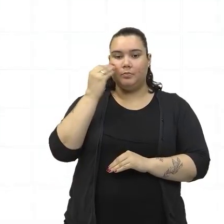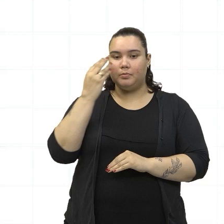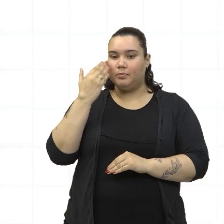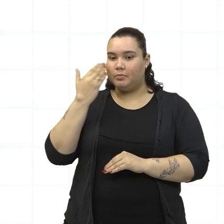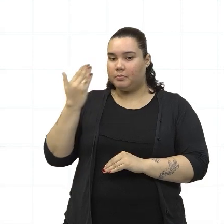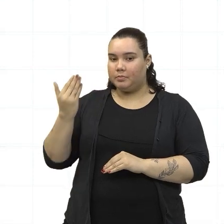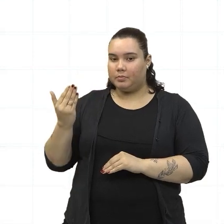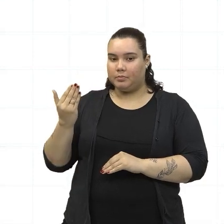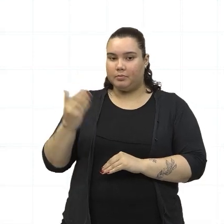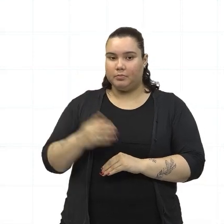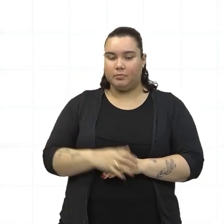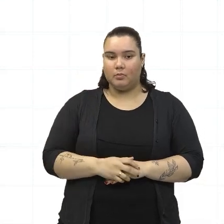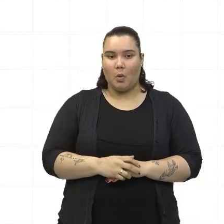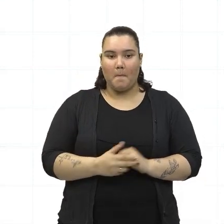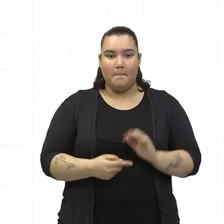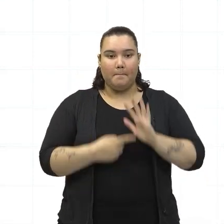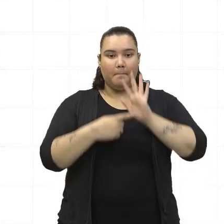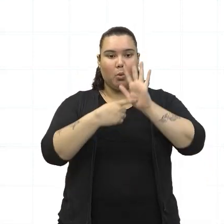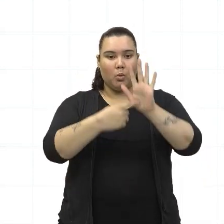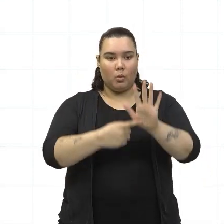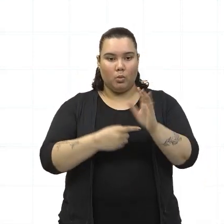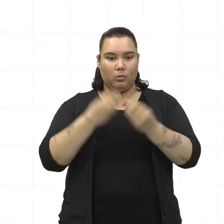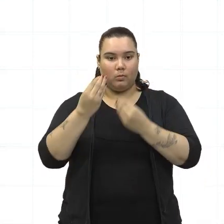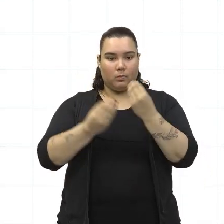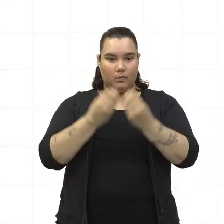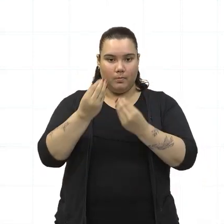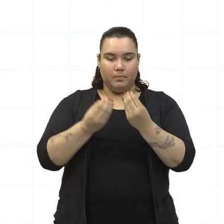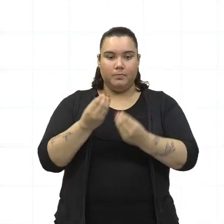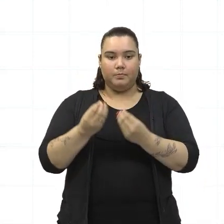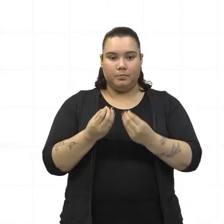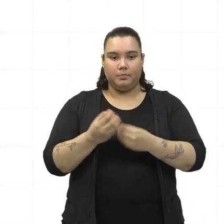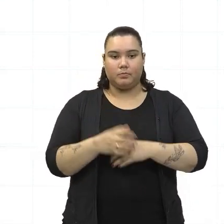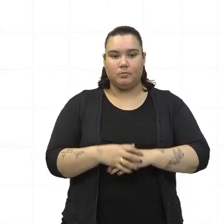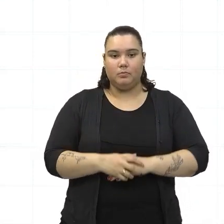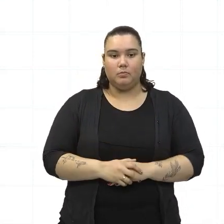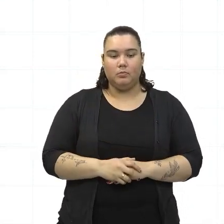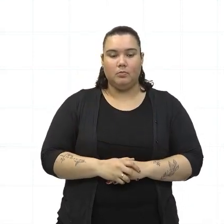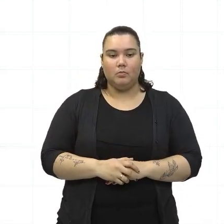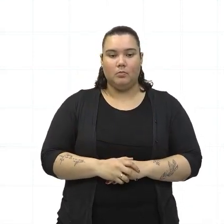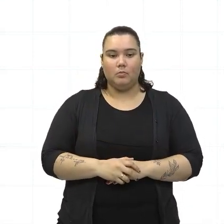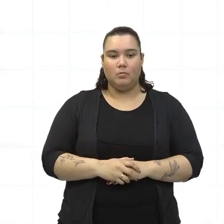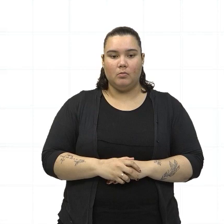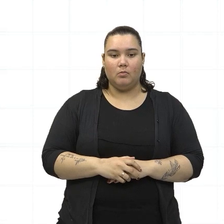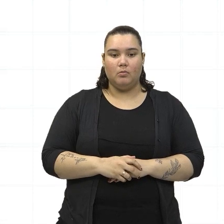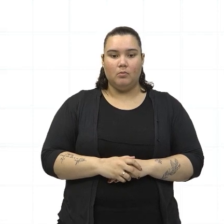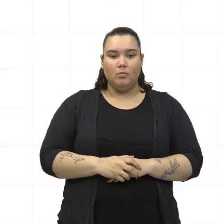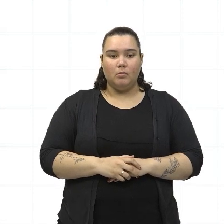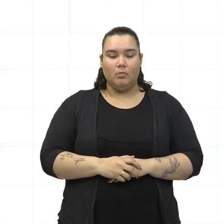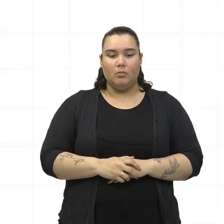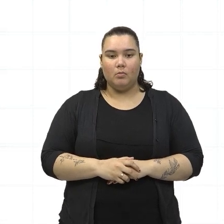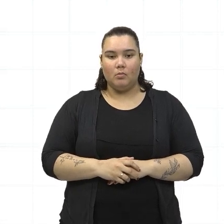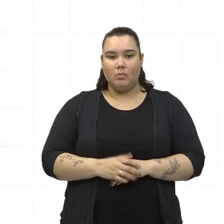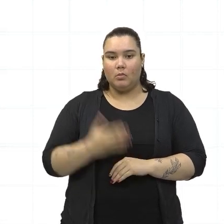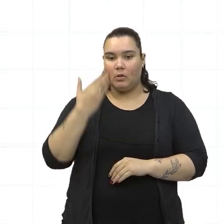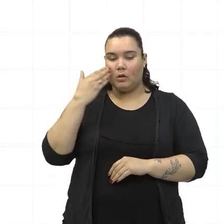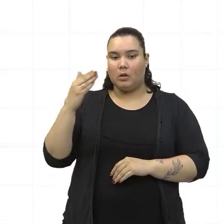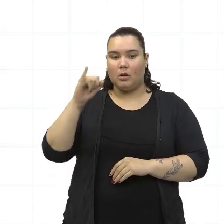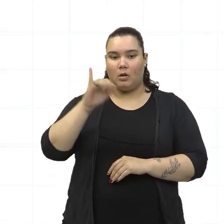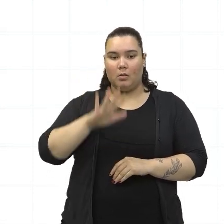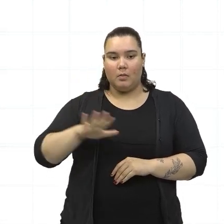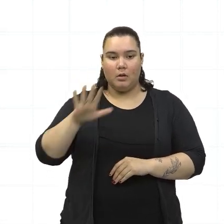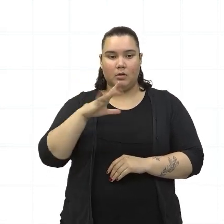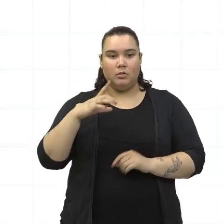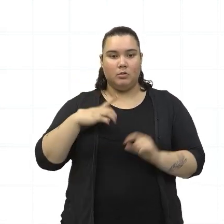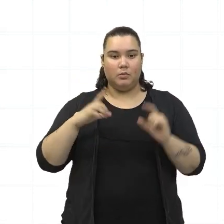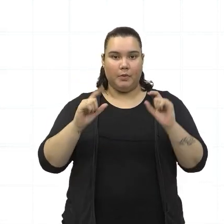esquema trazendo um pouco mais ali desse funcionamento. Então, olha só, aí na nossa imagem você